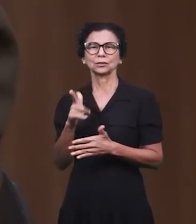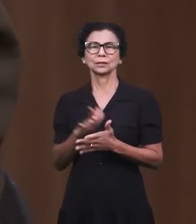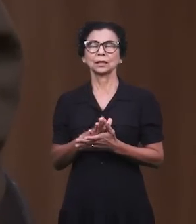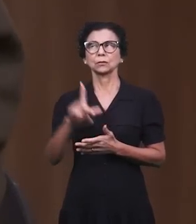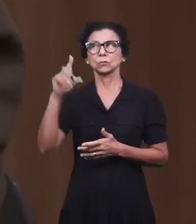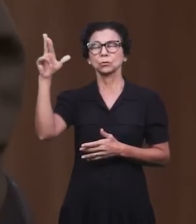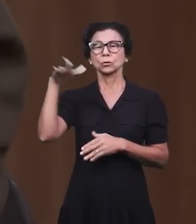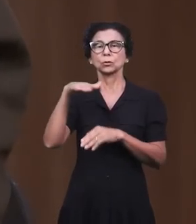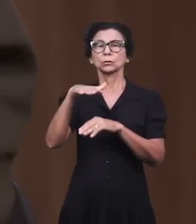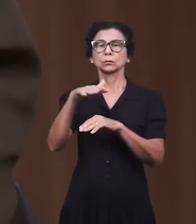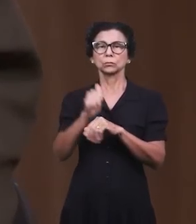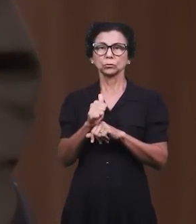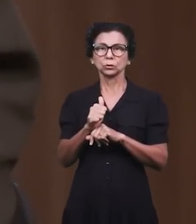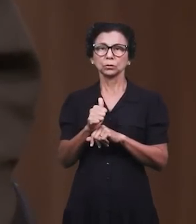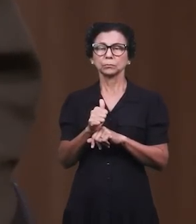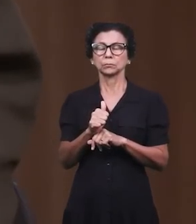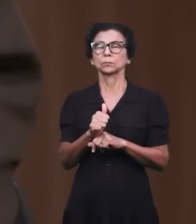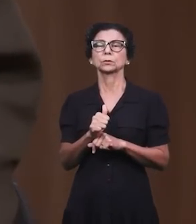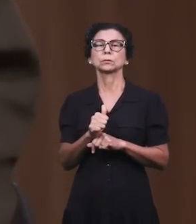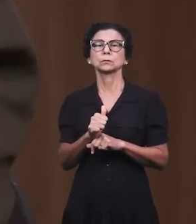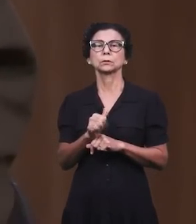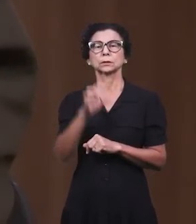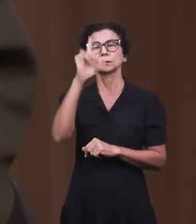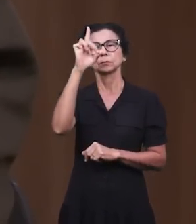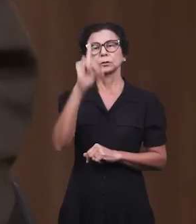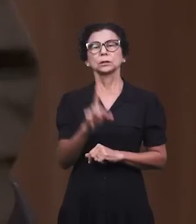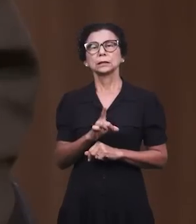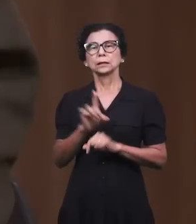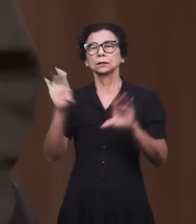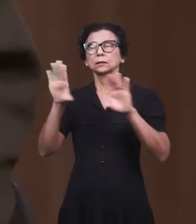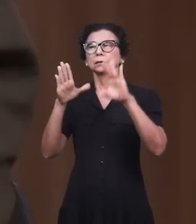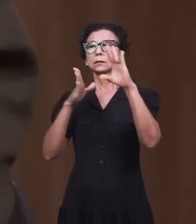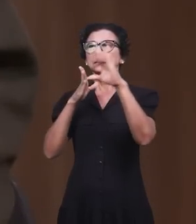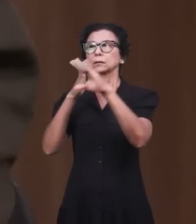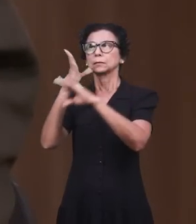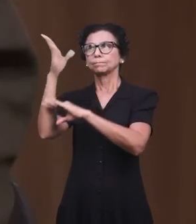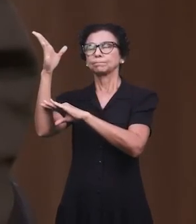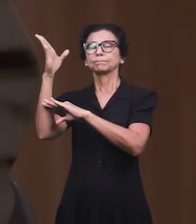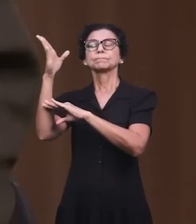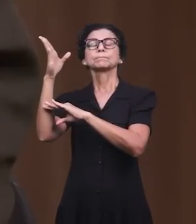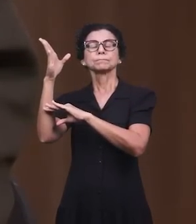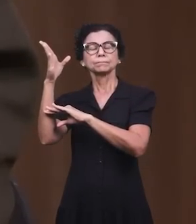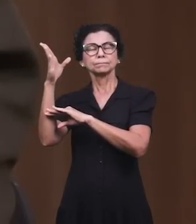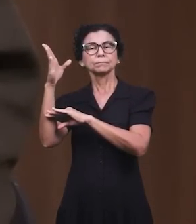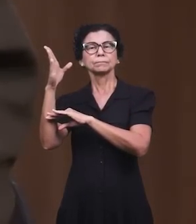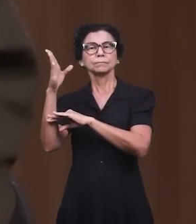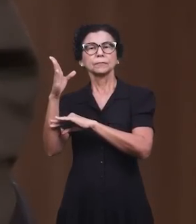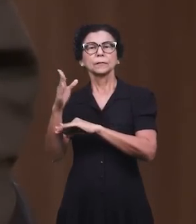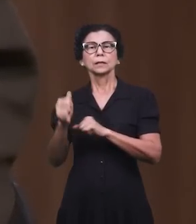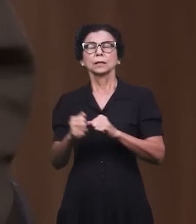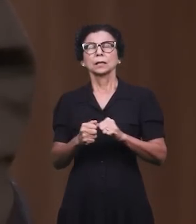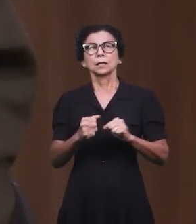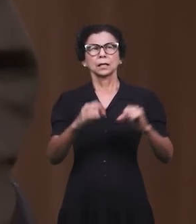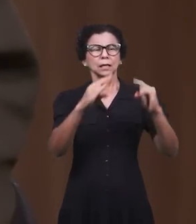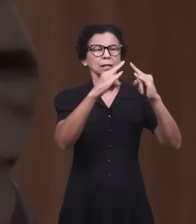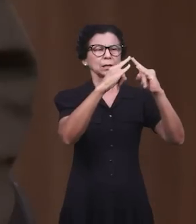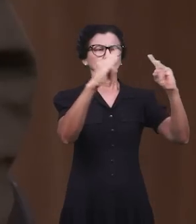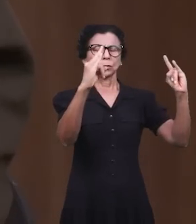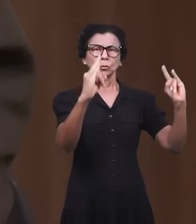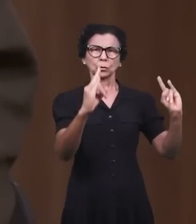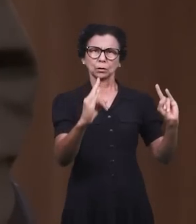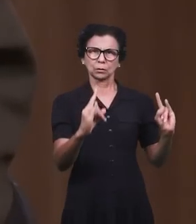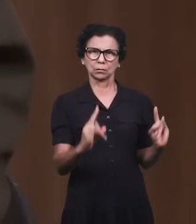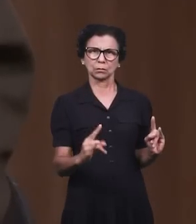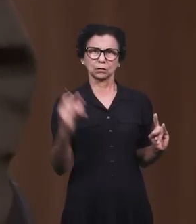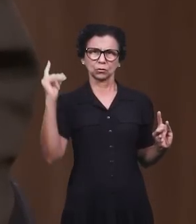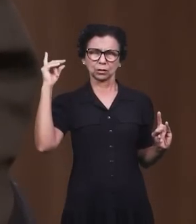sacerdotes e nós, pelo sangue de Jesus, entramos no Santo dos Santos. O que era um limite, o véu ali era uma parede que separava a presença